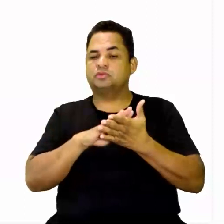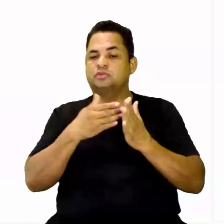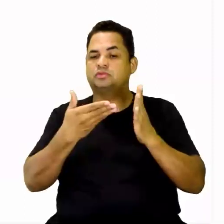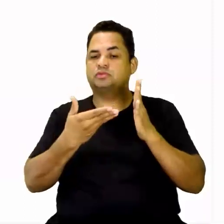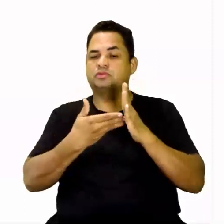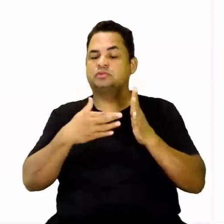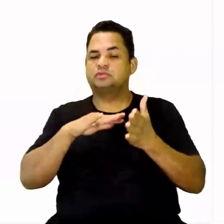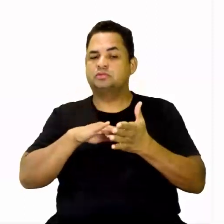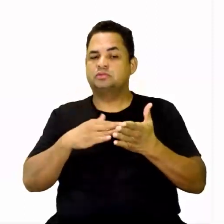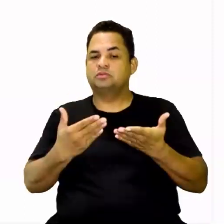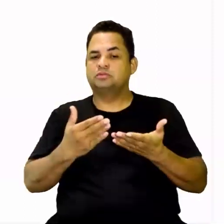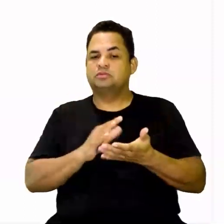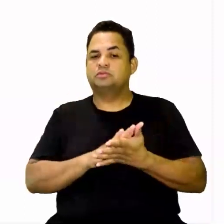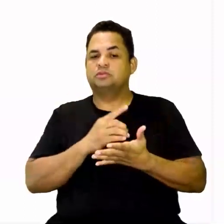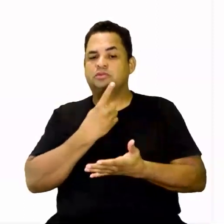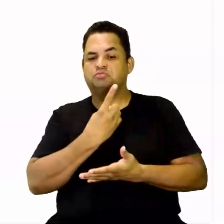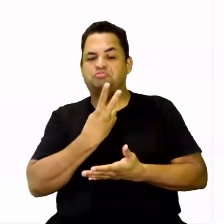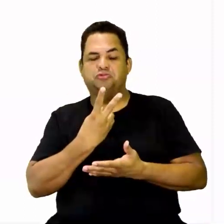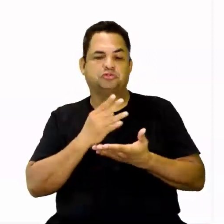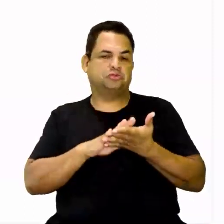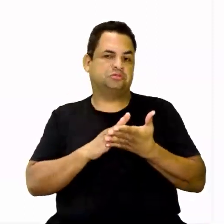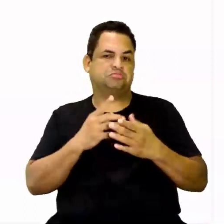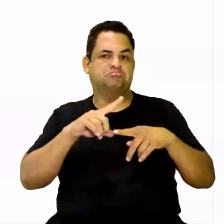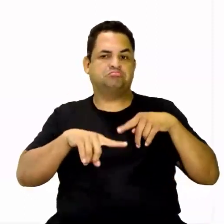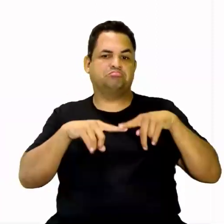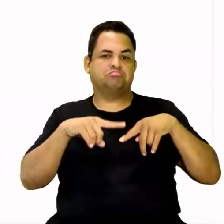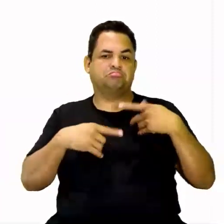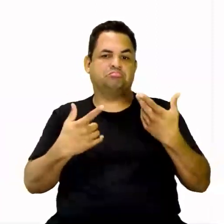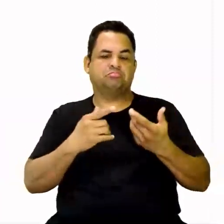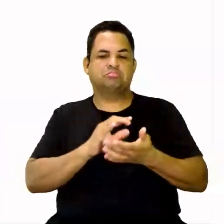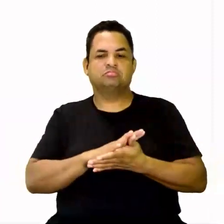substâncias compostas? São aquelas